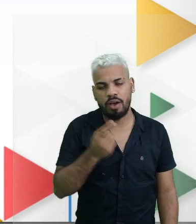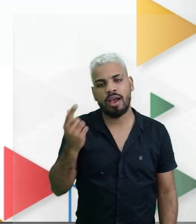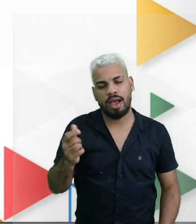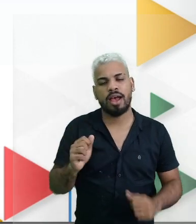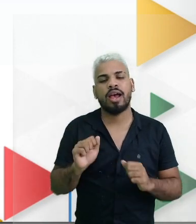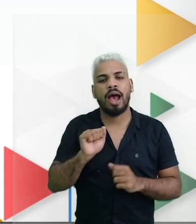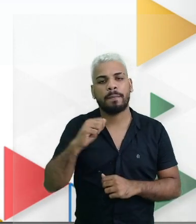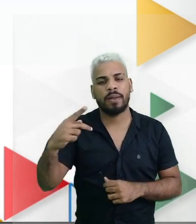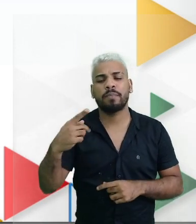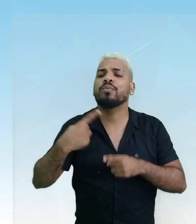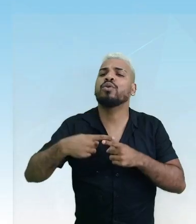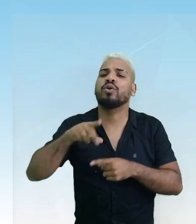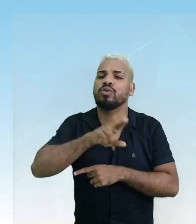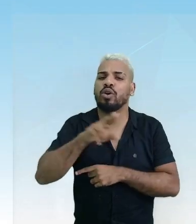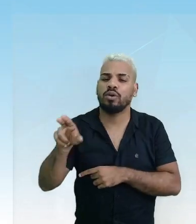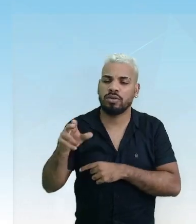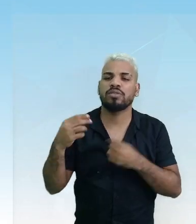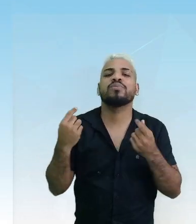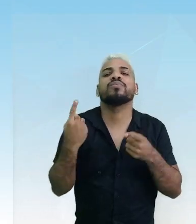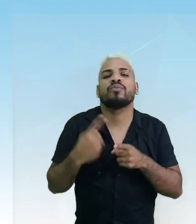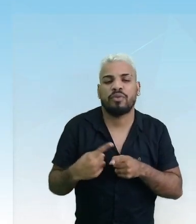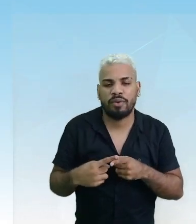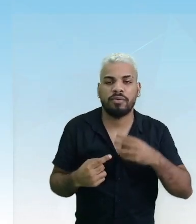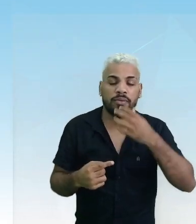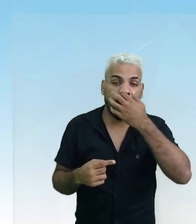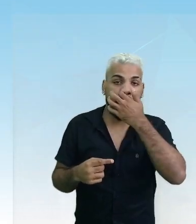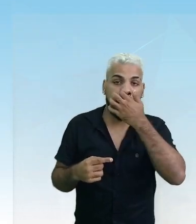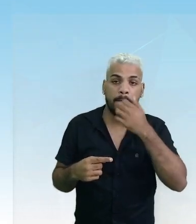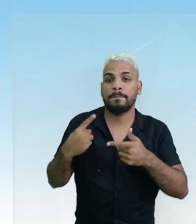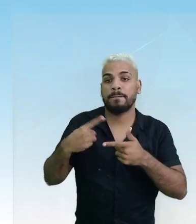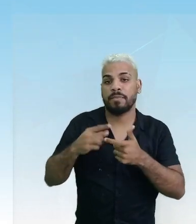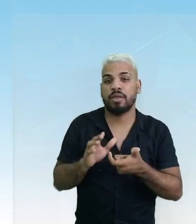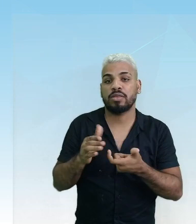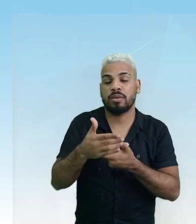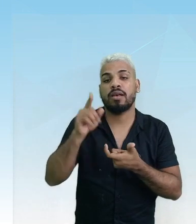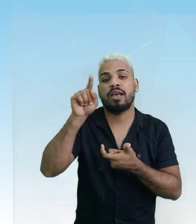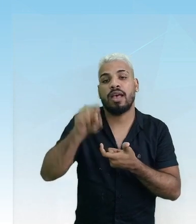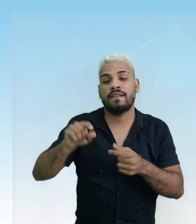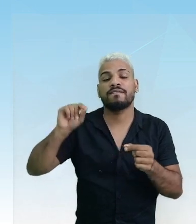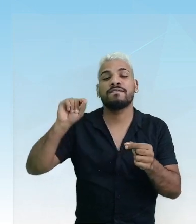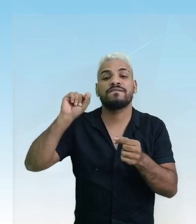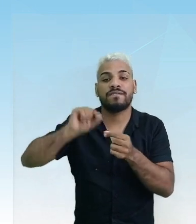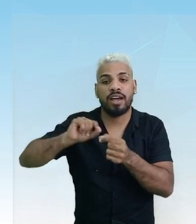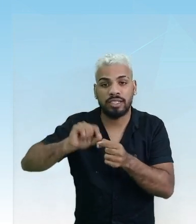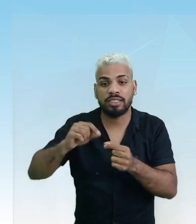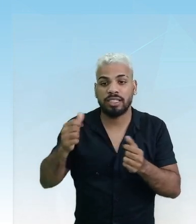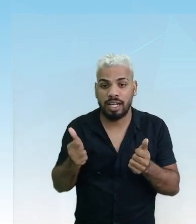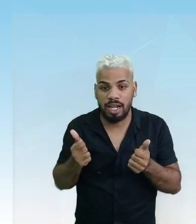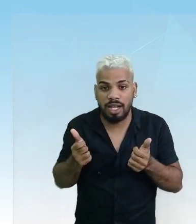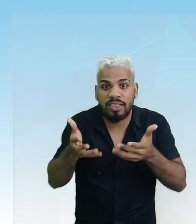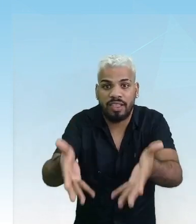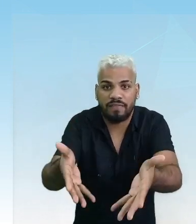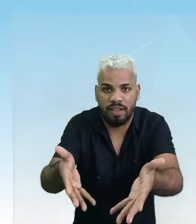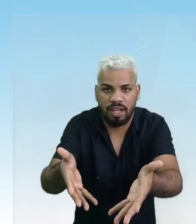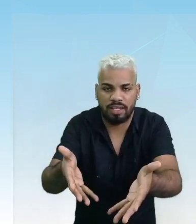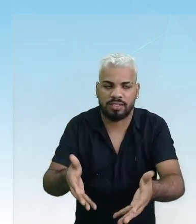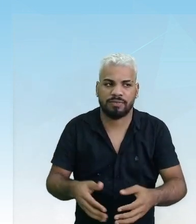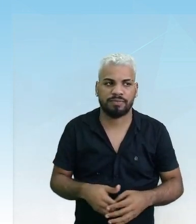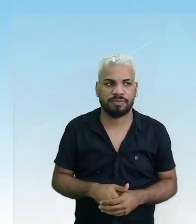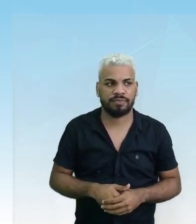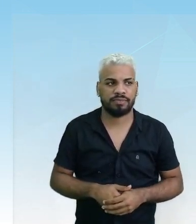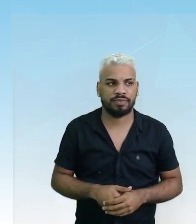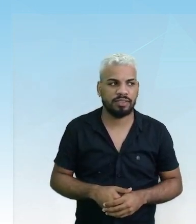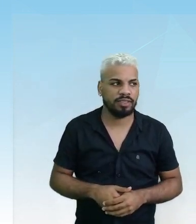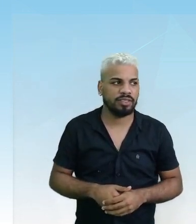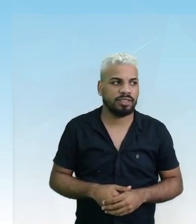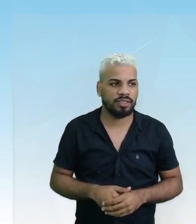que ele tem esse nome de agente da passiva? Porque é o termo que desempenha a ação na voz passiva. Mas o que